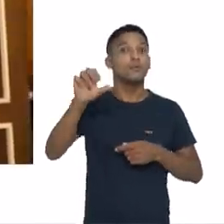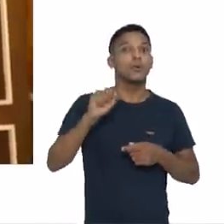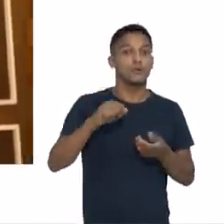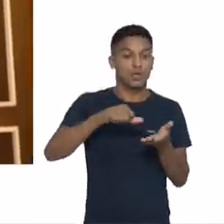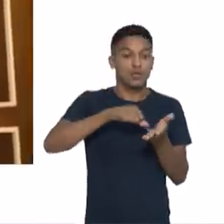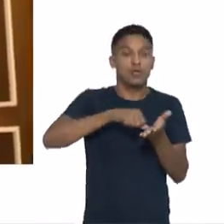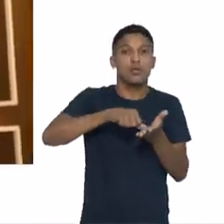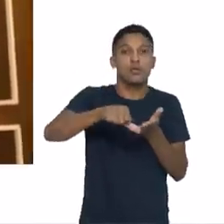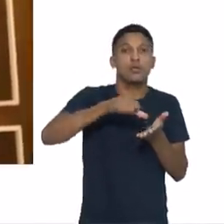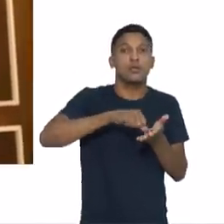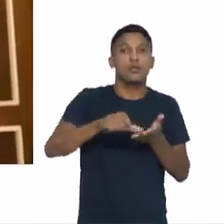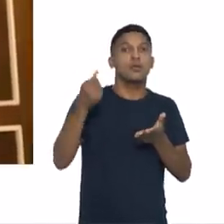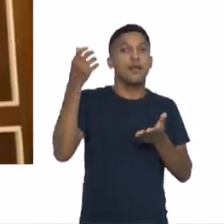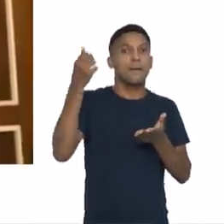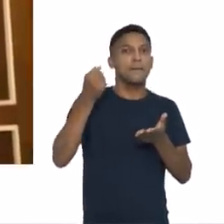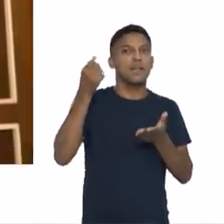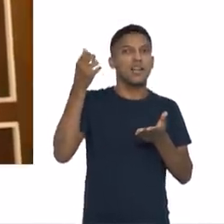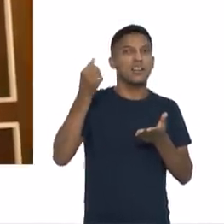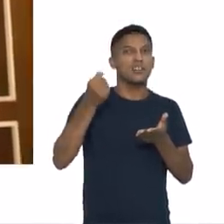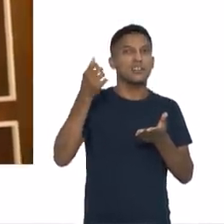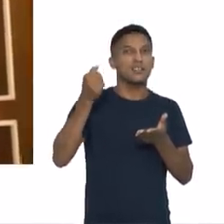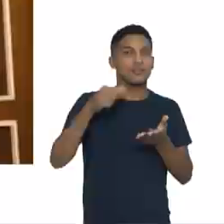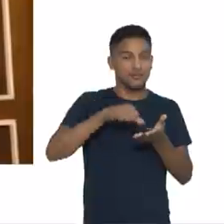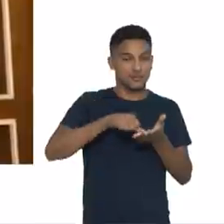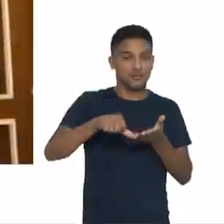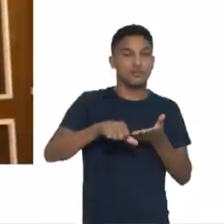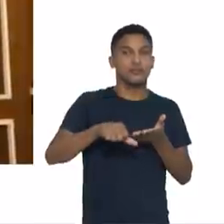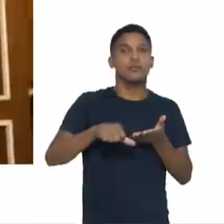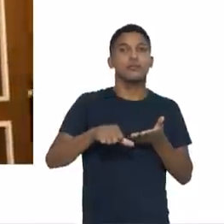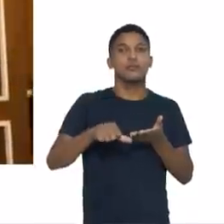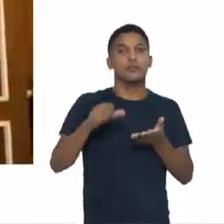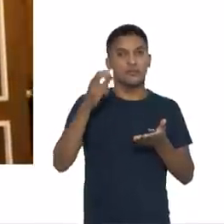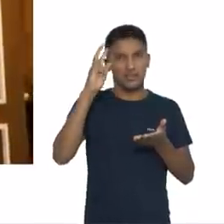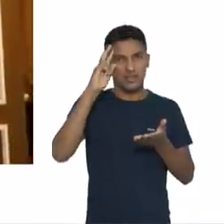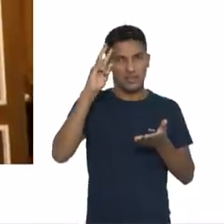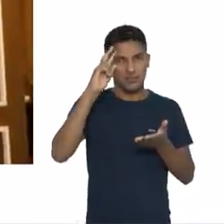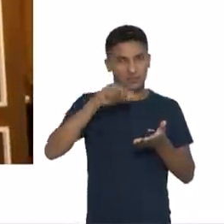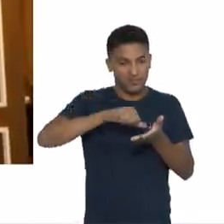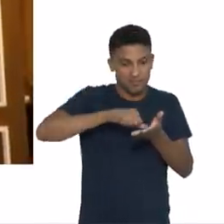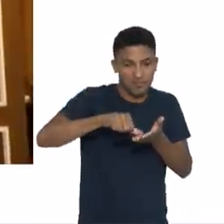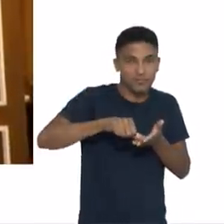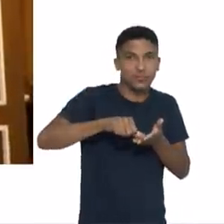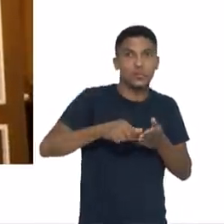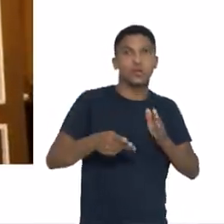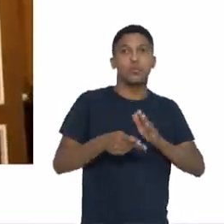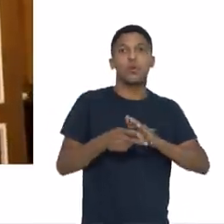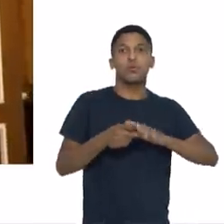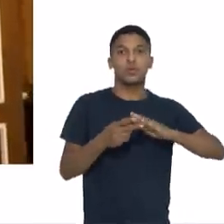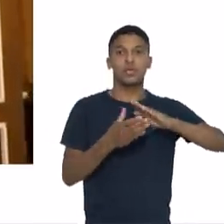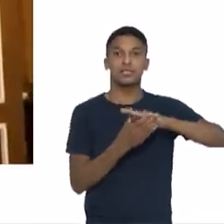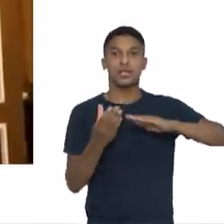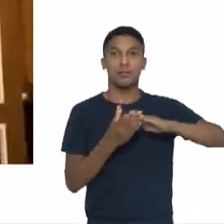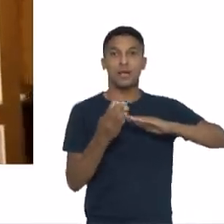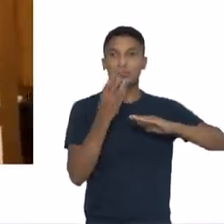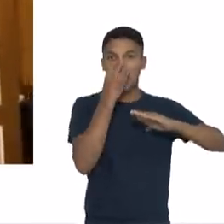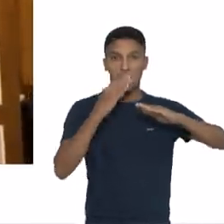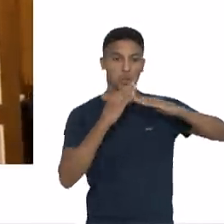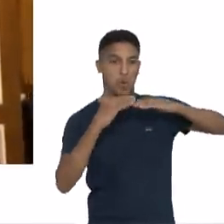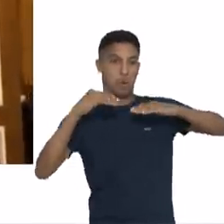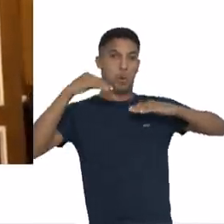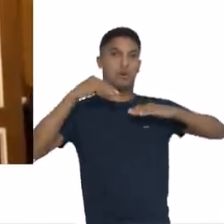já usou no sapato de palhaço, lembra? Então, é a mesma fita. A gente vai